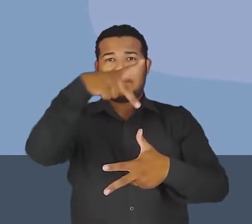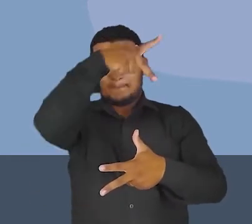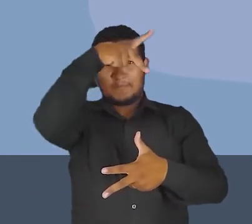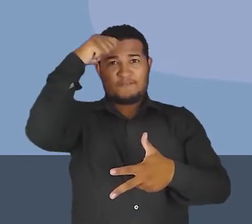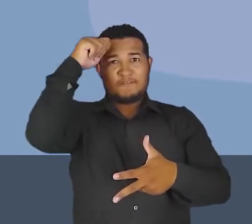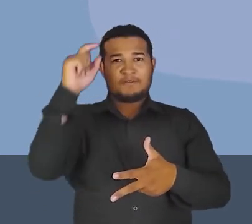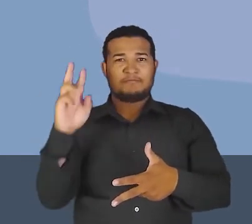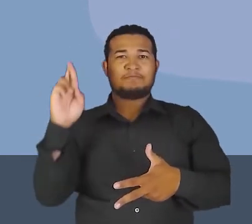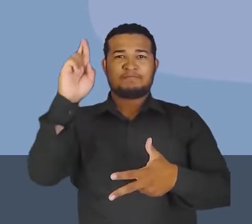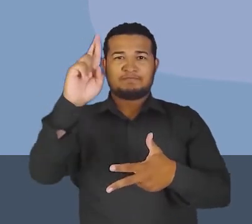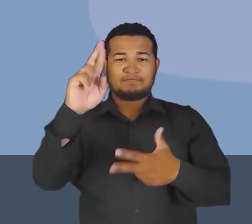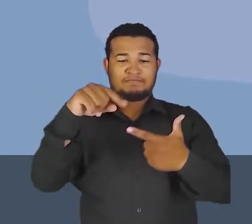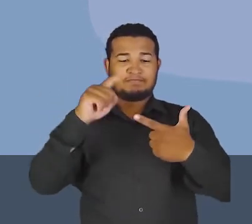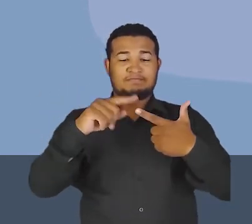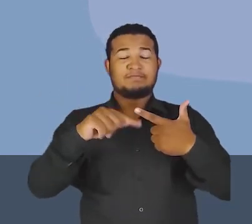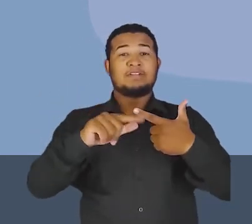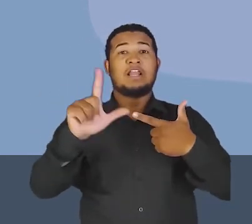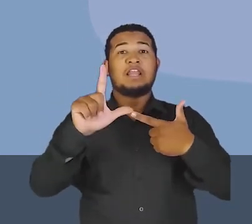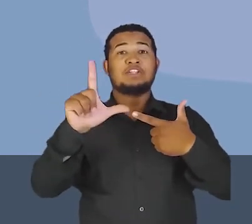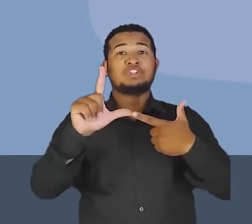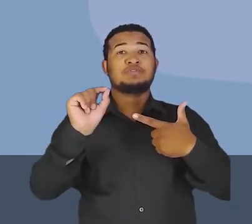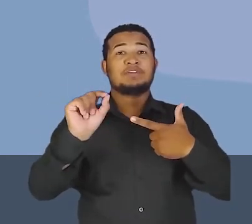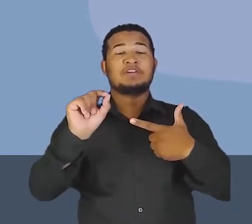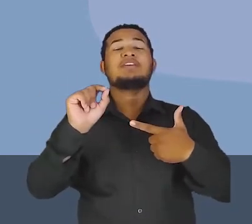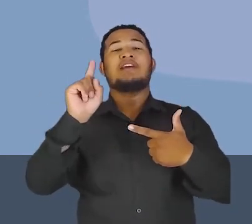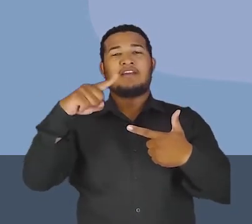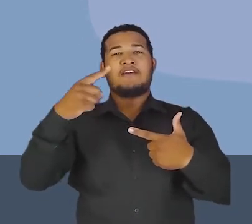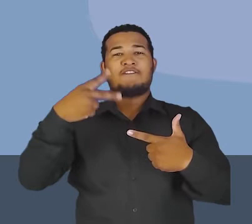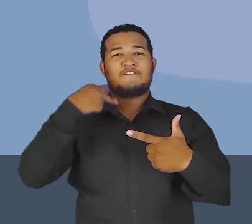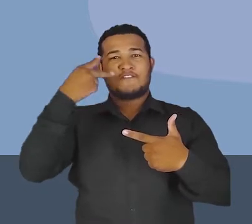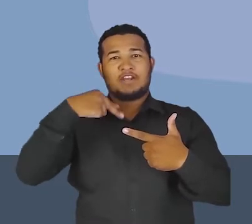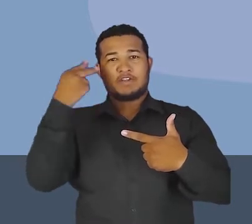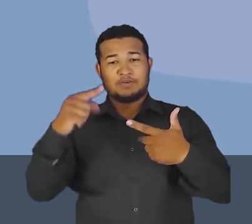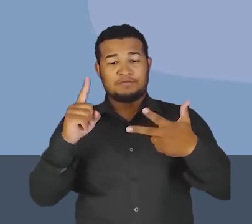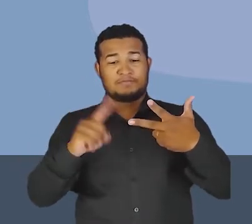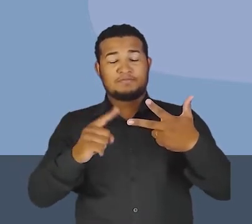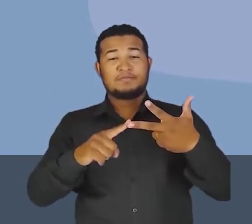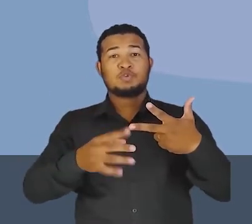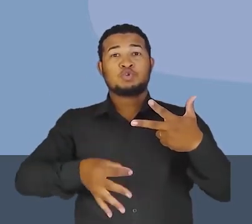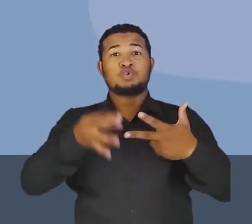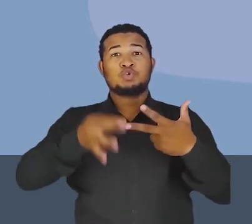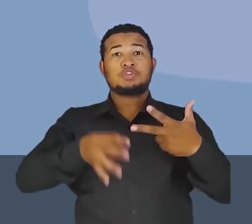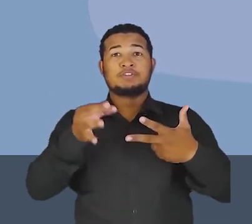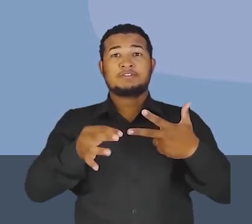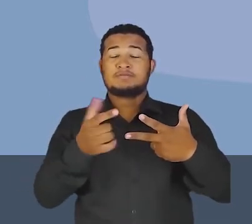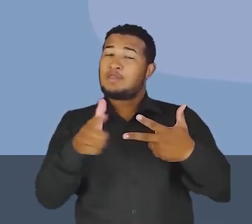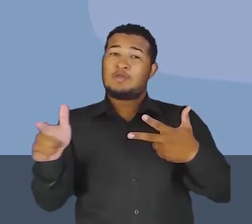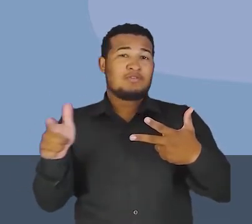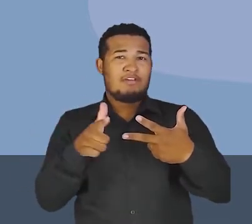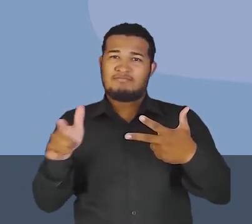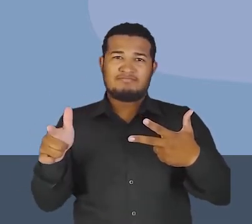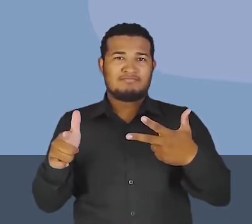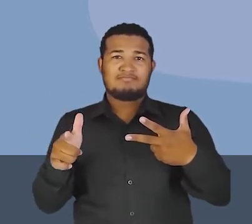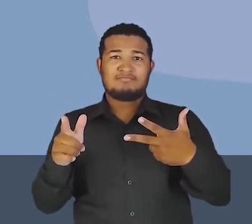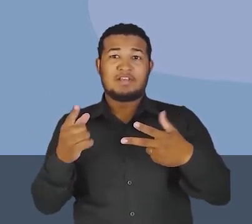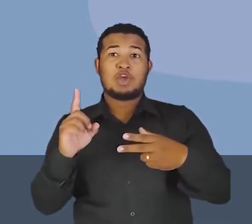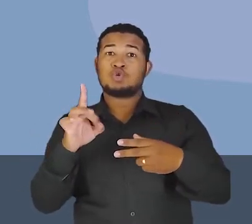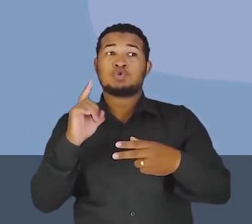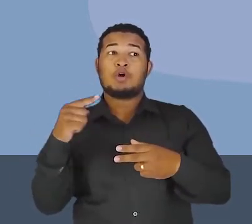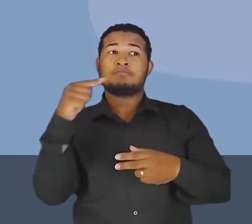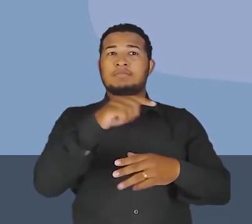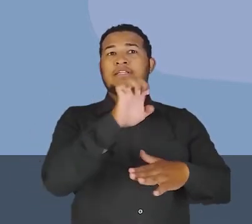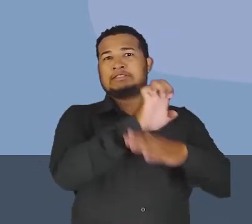prefeitos, poder legislativo, vereadores, e o poder judiciário não há. As causas são julgadas pela